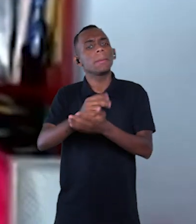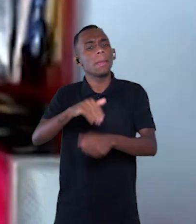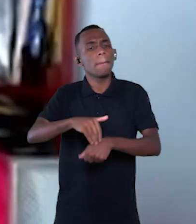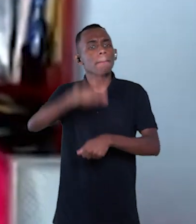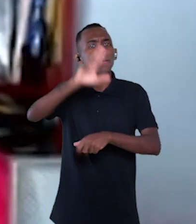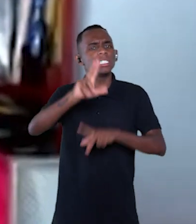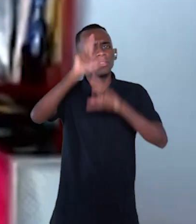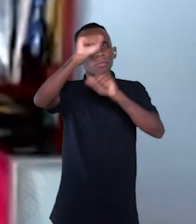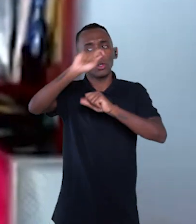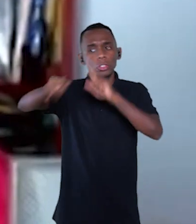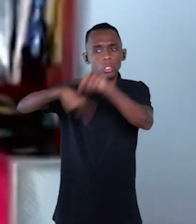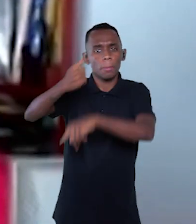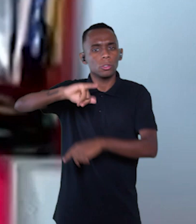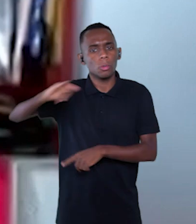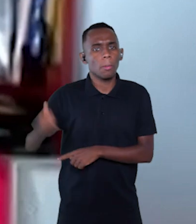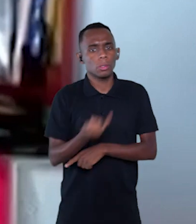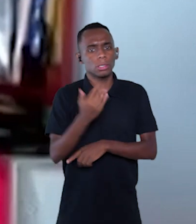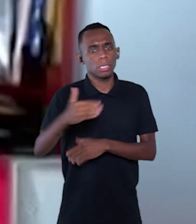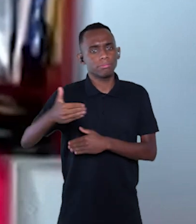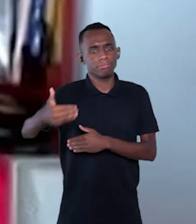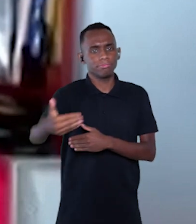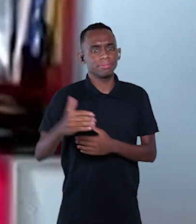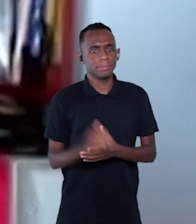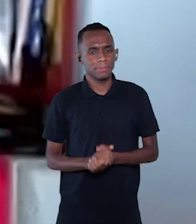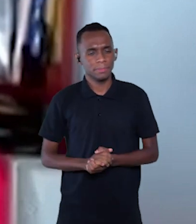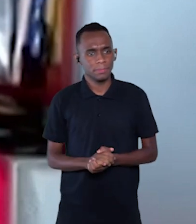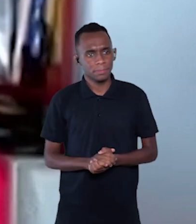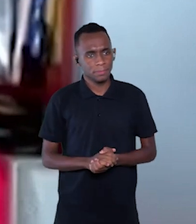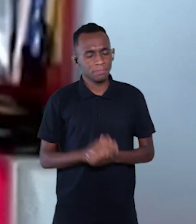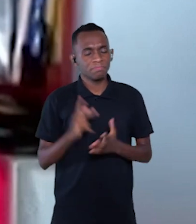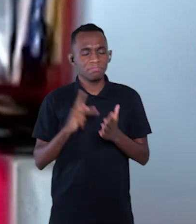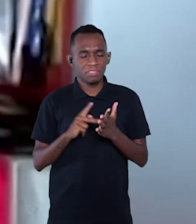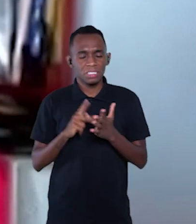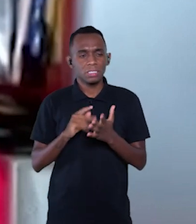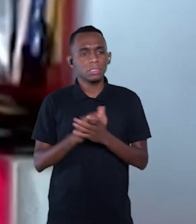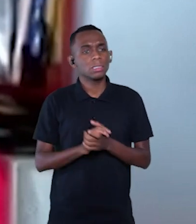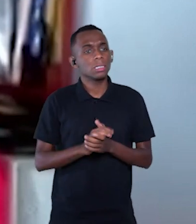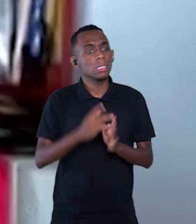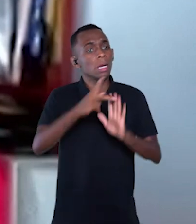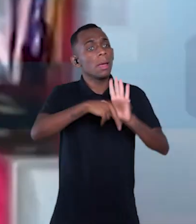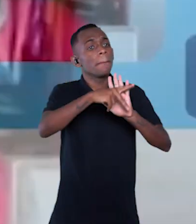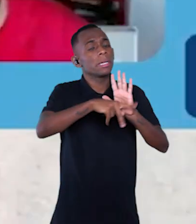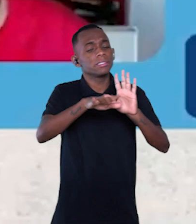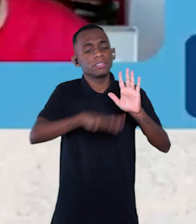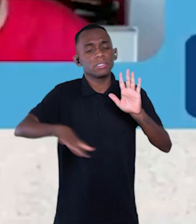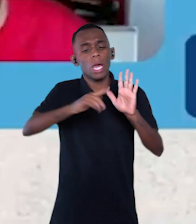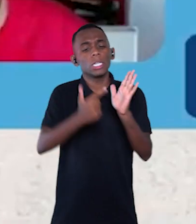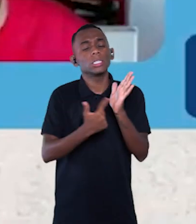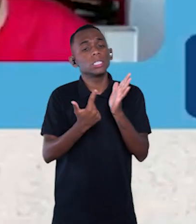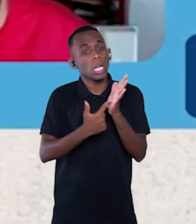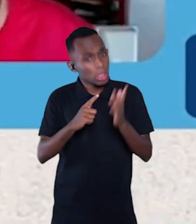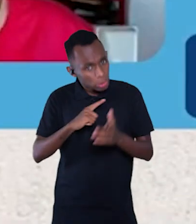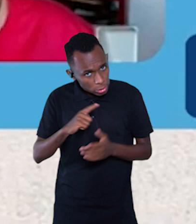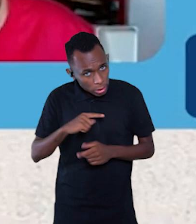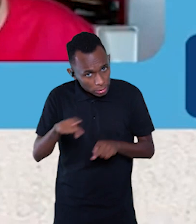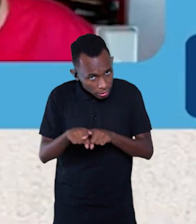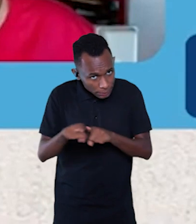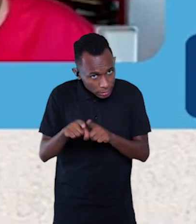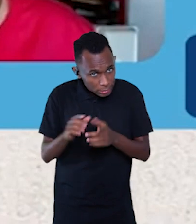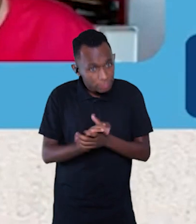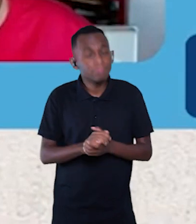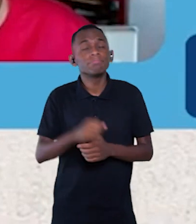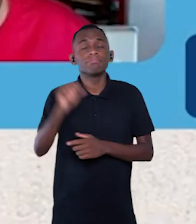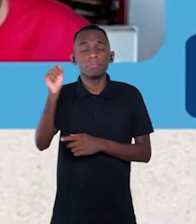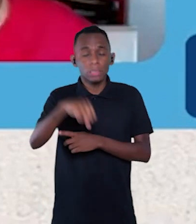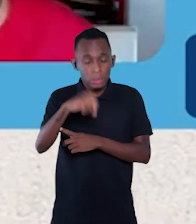vez mais forte, né, nos próximos que virão. Verdade. E projeto com a literatura, tem algum aí